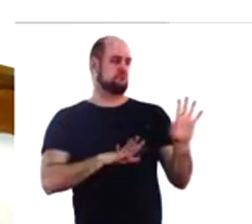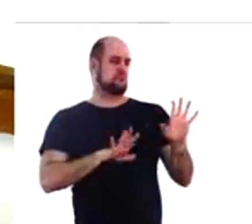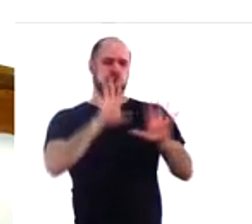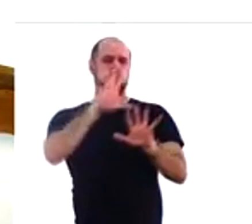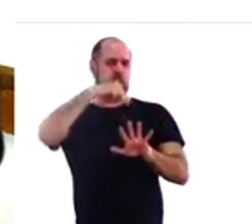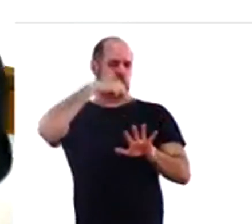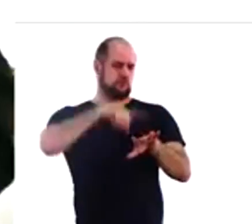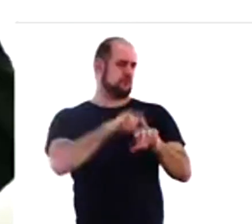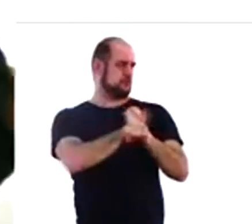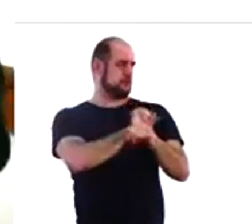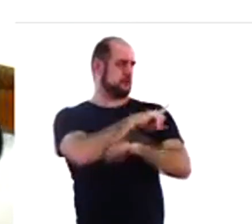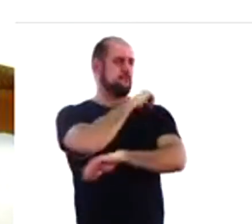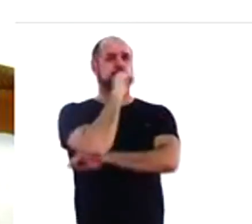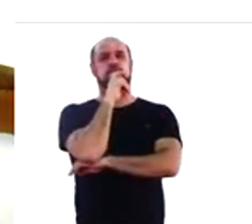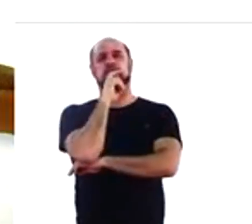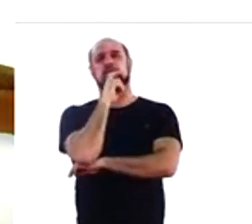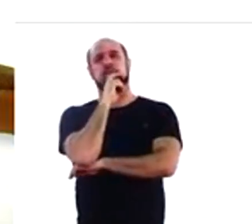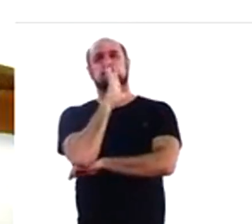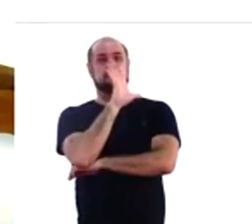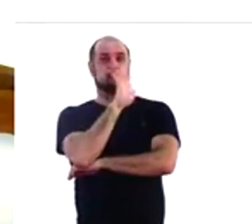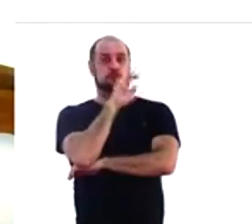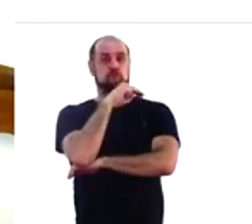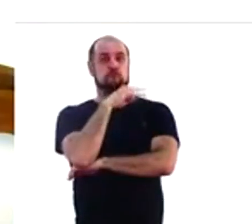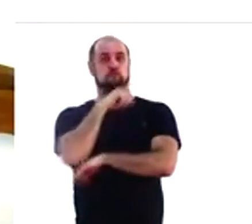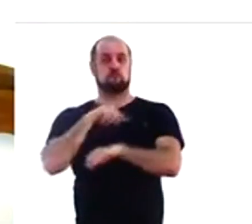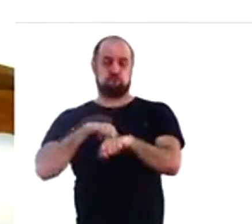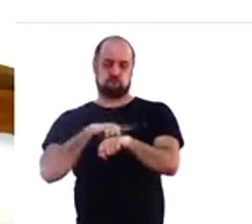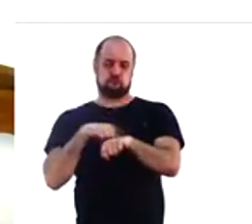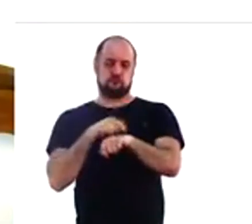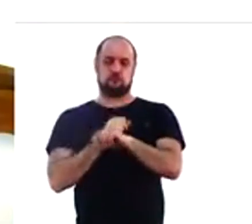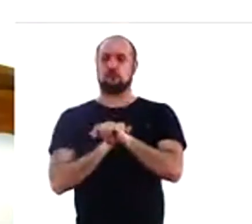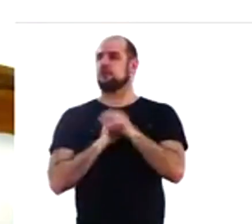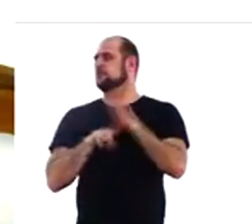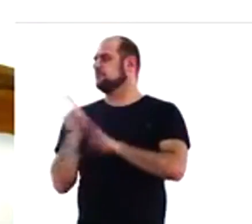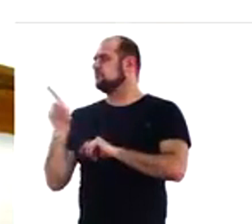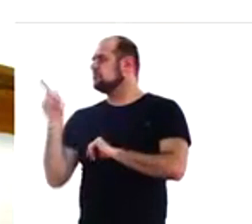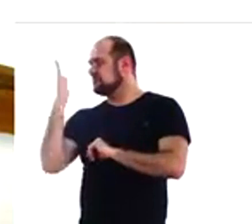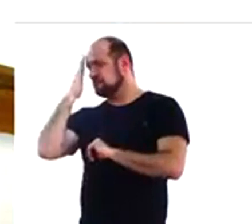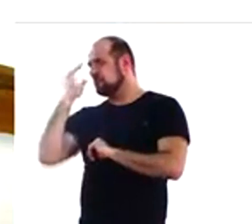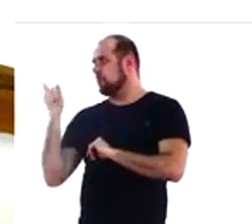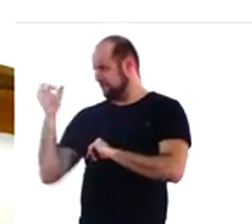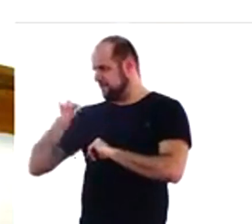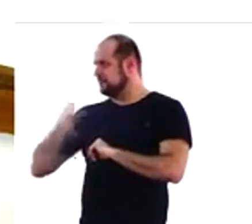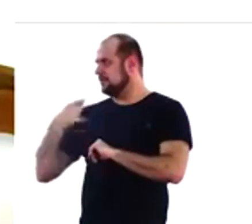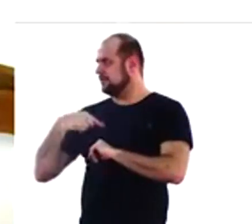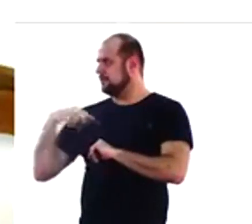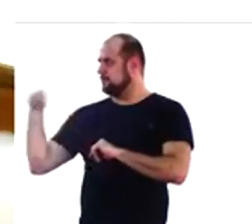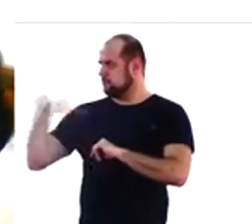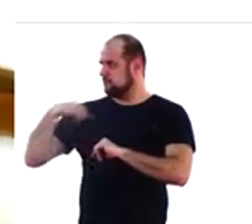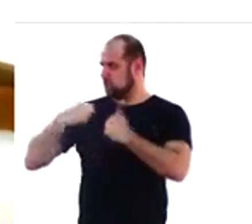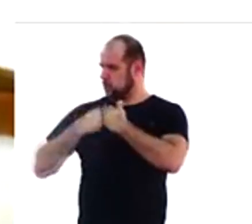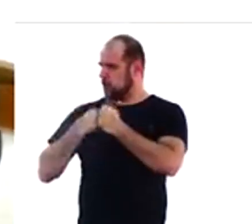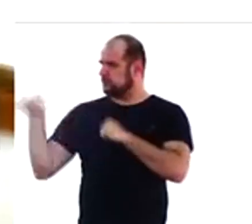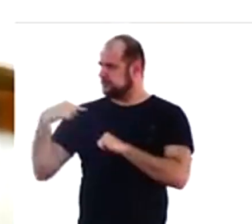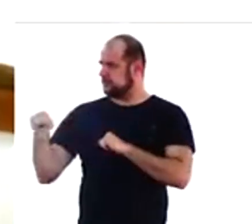minutos. Aí passaram-se os 5 minutos, e ela perguntou para mim de novo: tem certeza que o T5 passa aqui? Eu falei: passa.